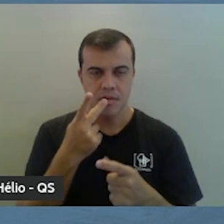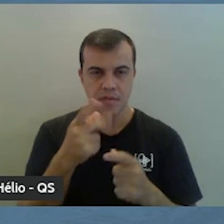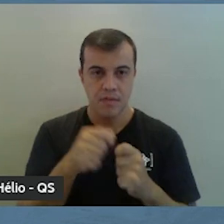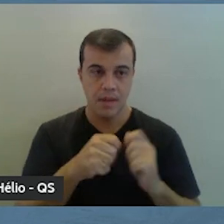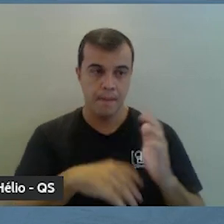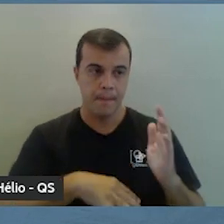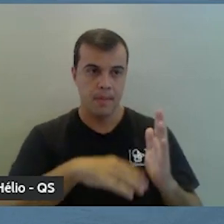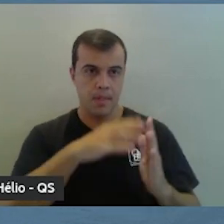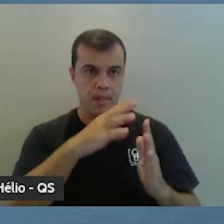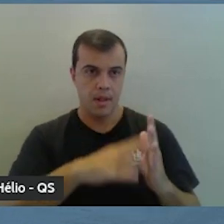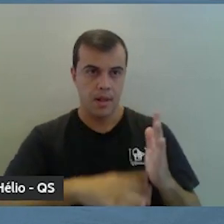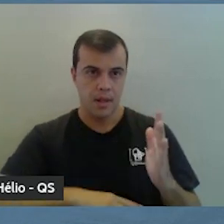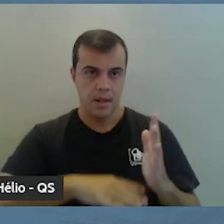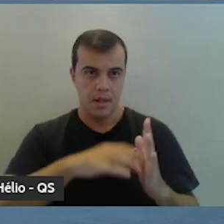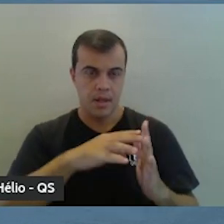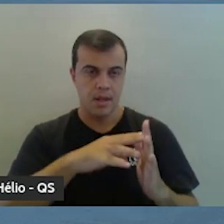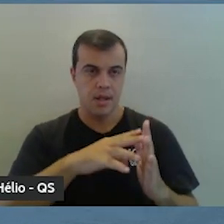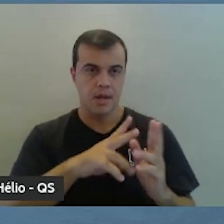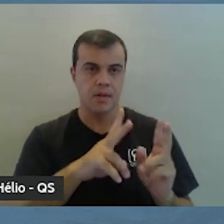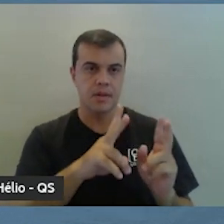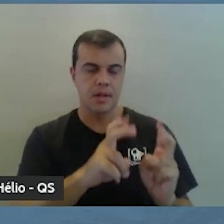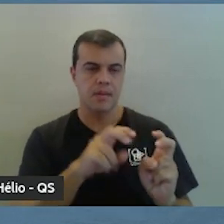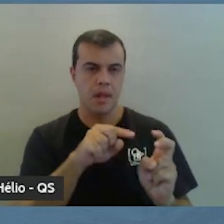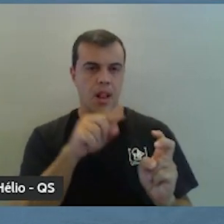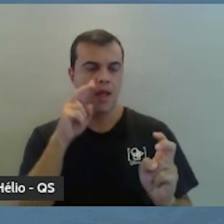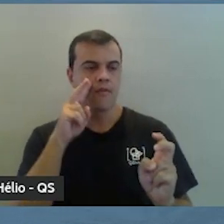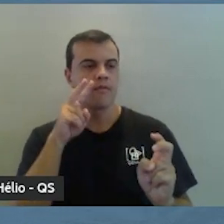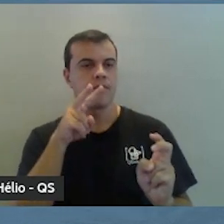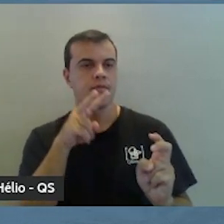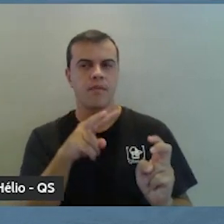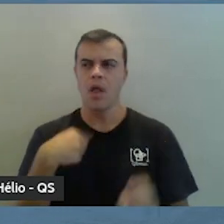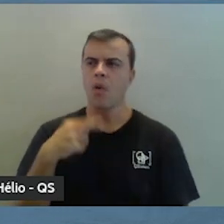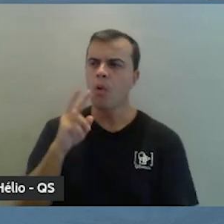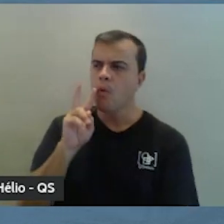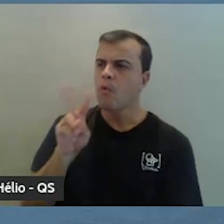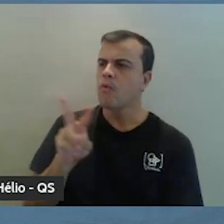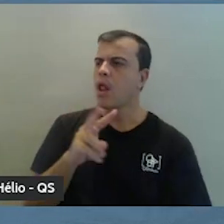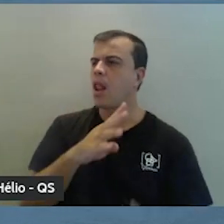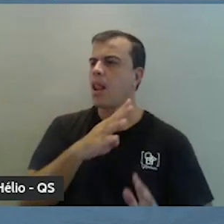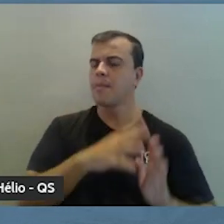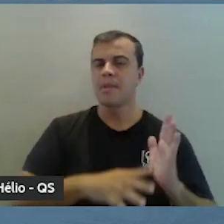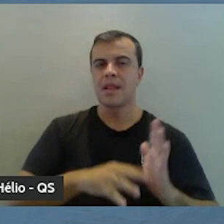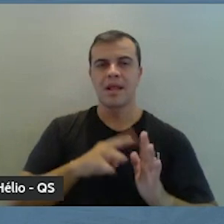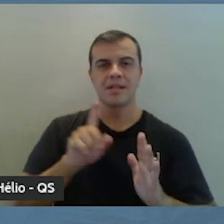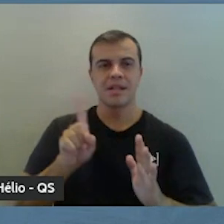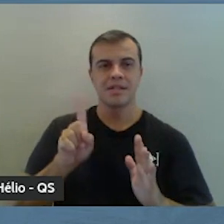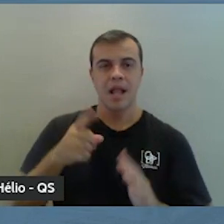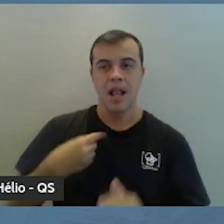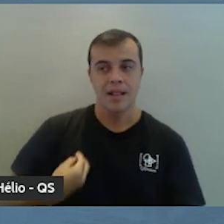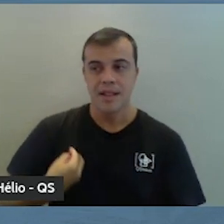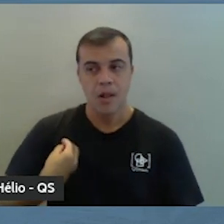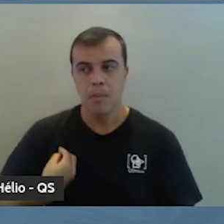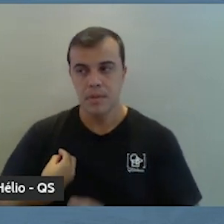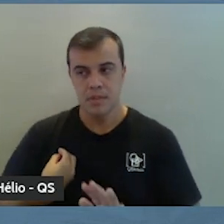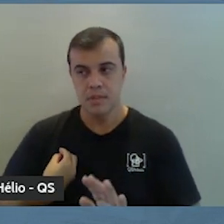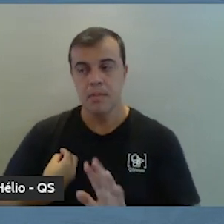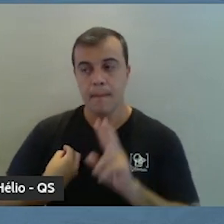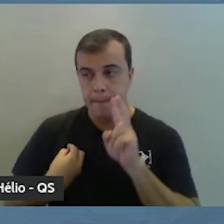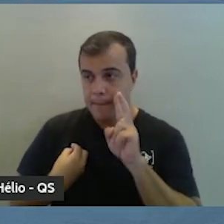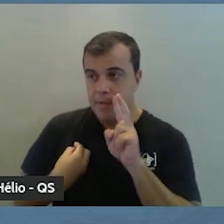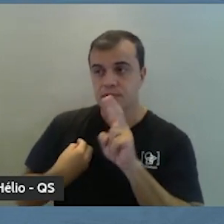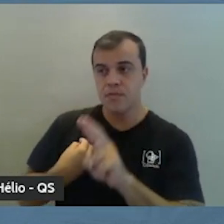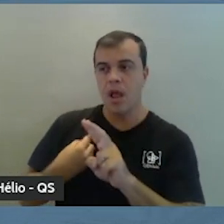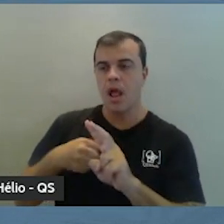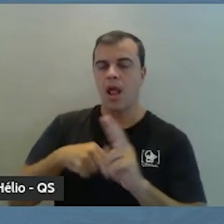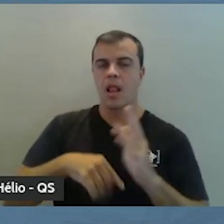pintar aquilo que ela vê, aquilo que ela está vivenciando, ainda que ela não seja parte desse grupo. E qual